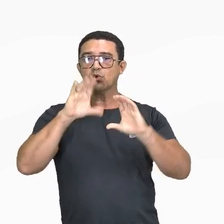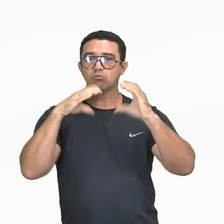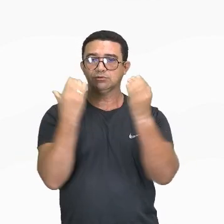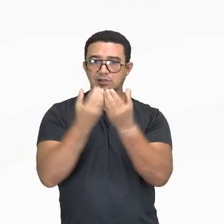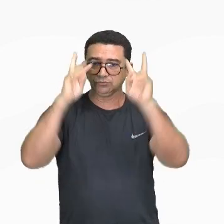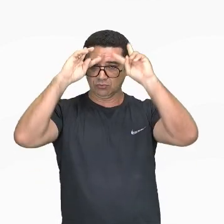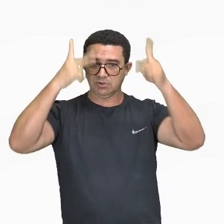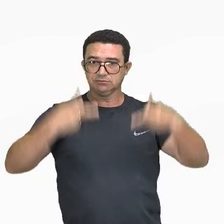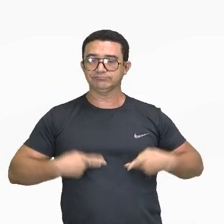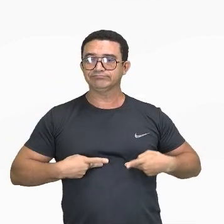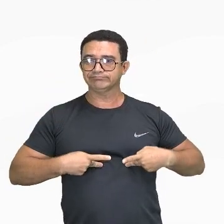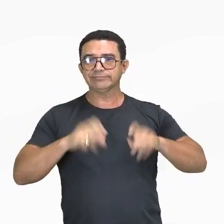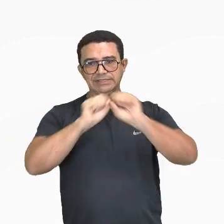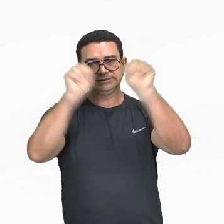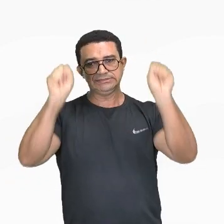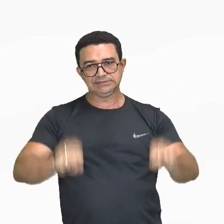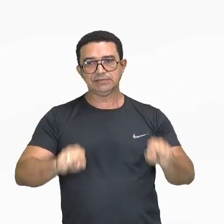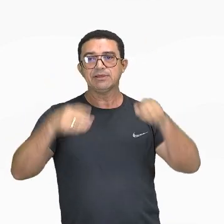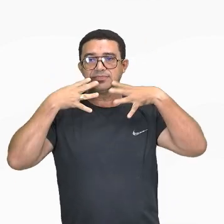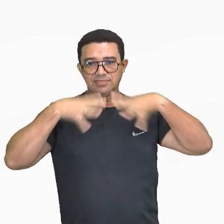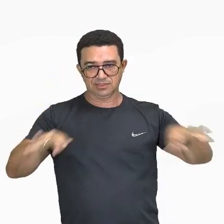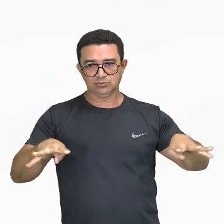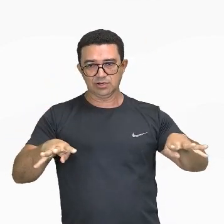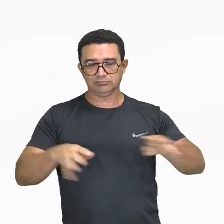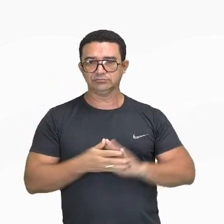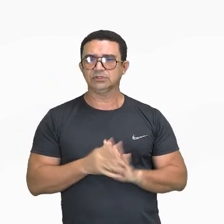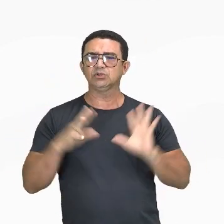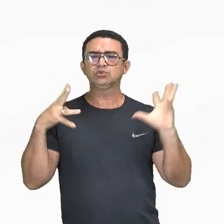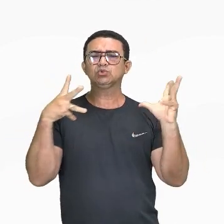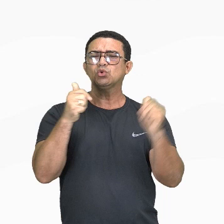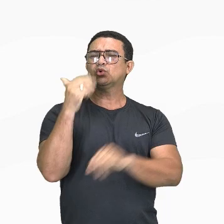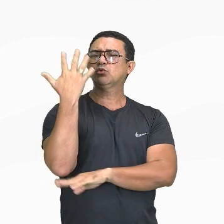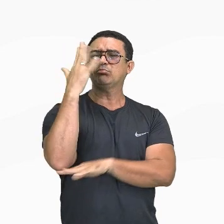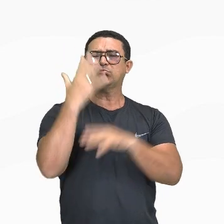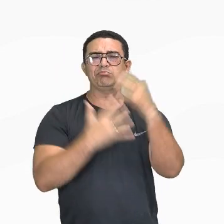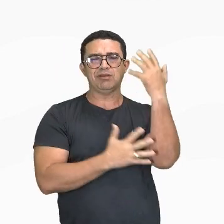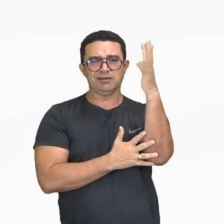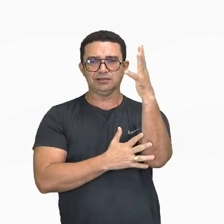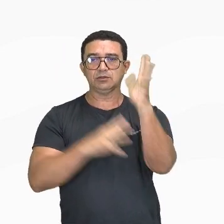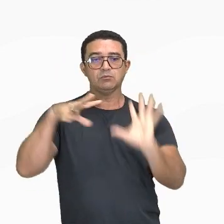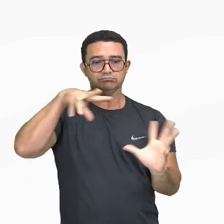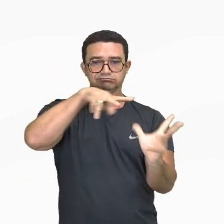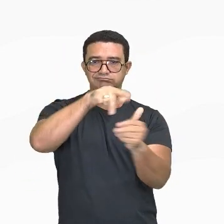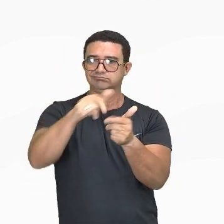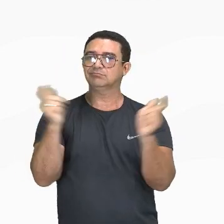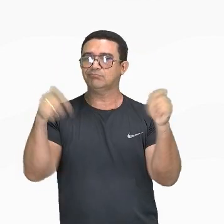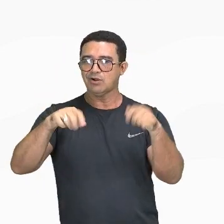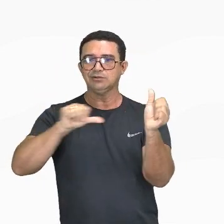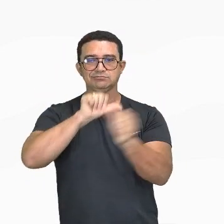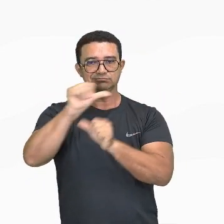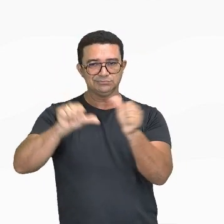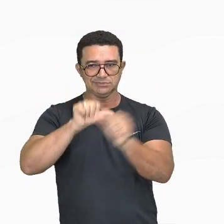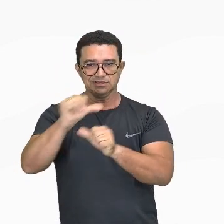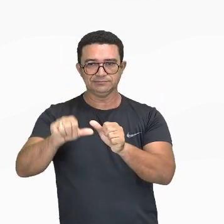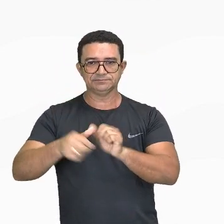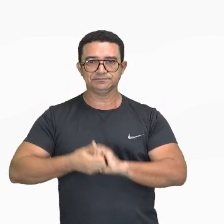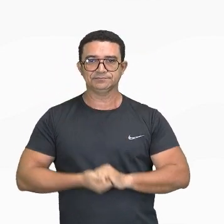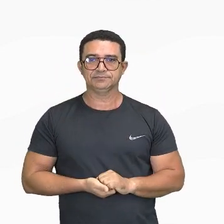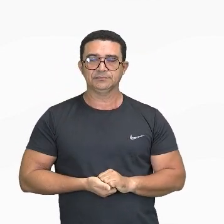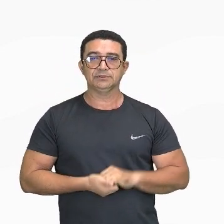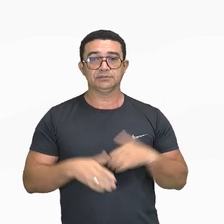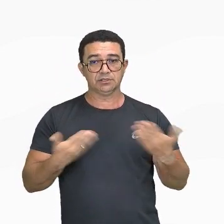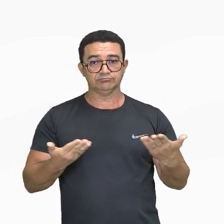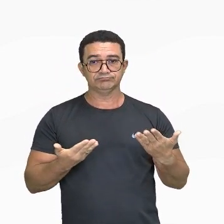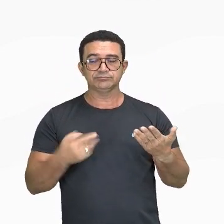e sistemas naturais, né? Então pode afetar todo o meio ambiente, todo o planeta, de um modo geral, como a gente pôde observar, né? Então dessa forma a